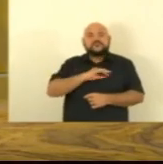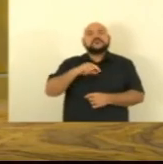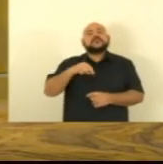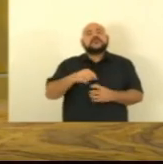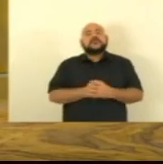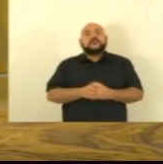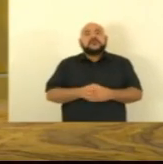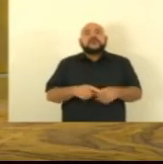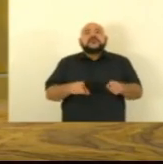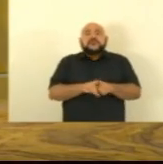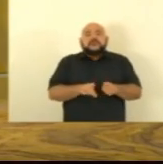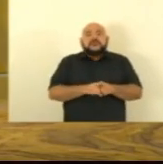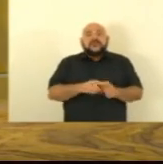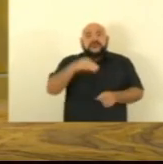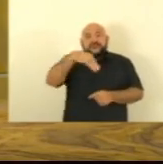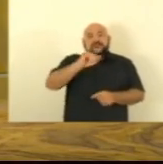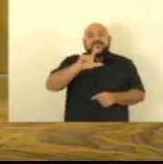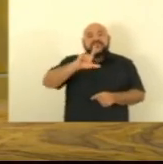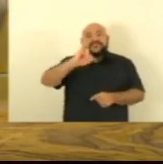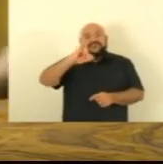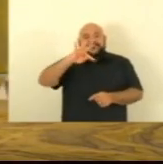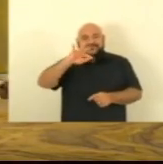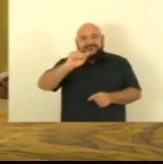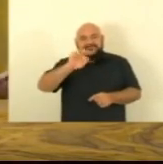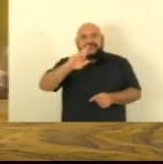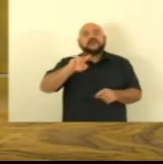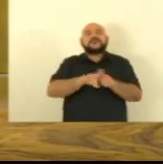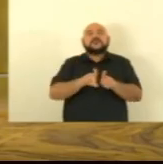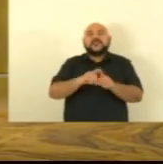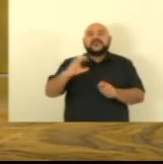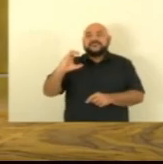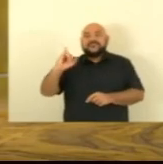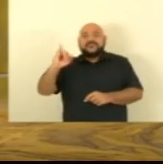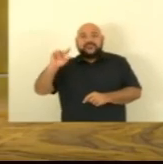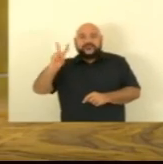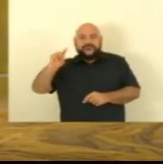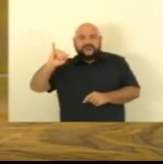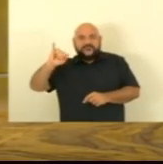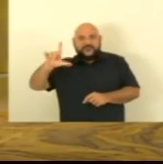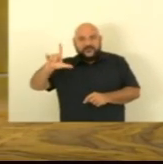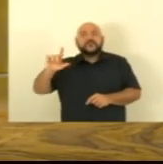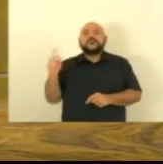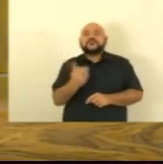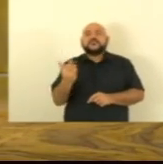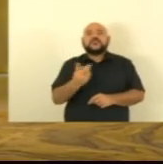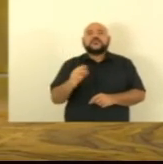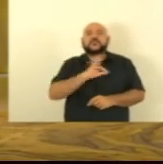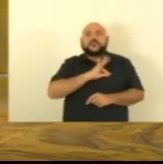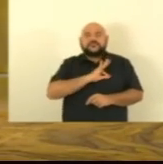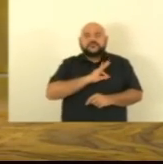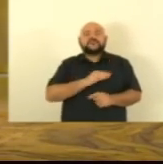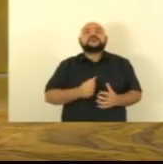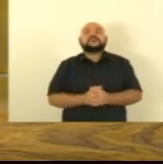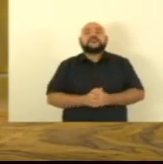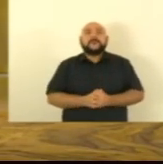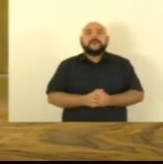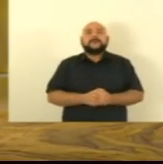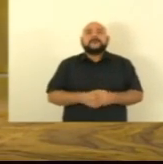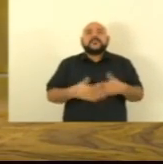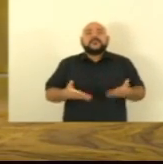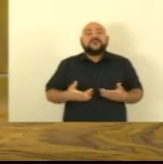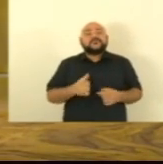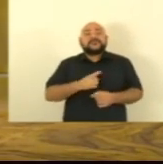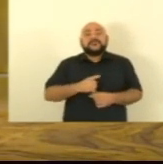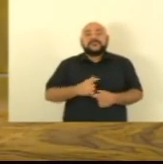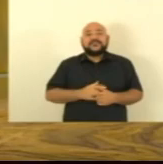e também da Polícia Civil. Consiste em 11.400 escalas, horas e